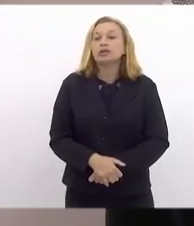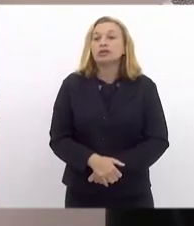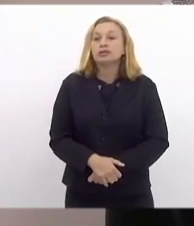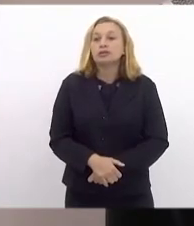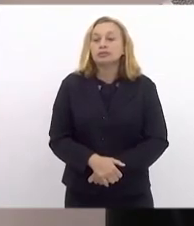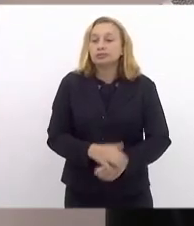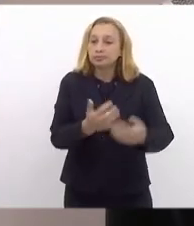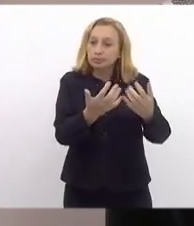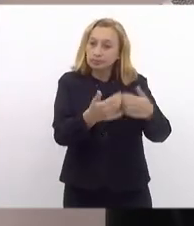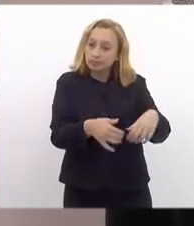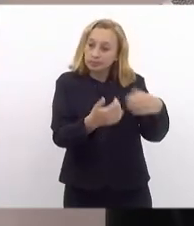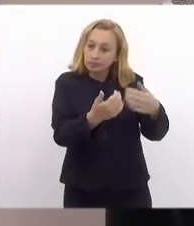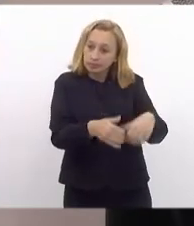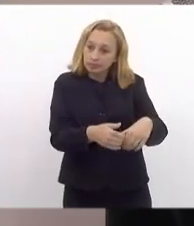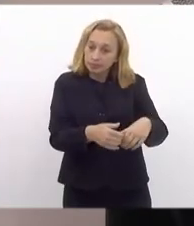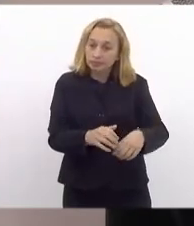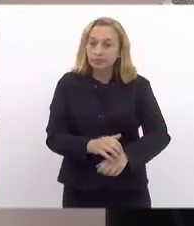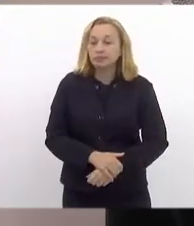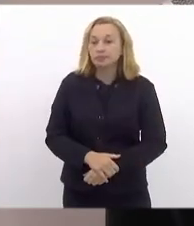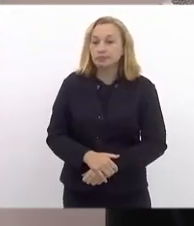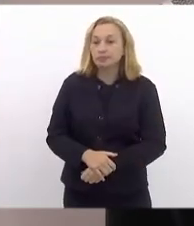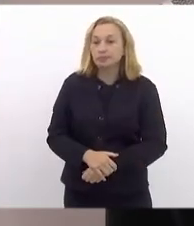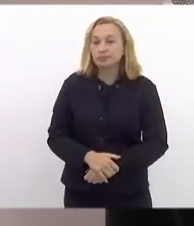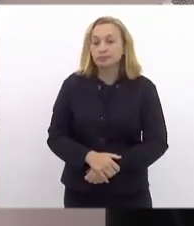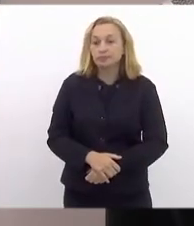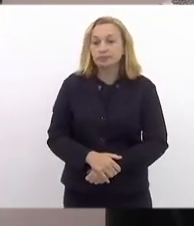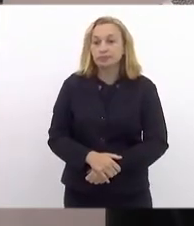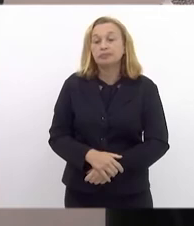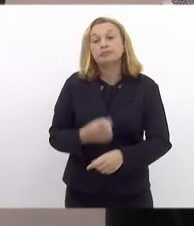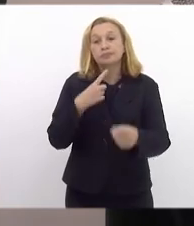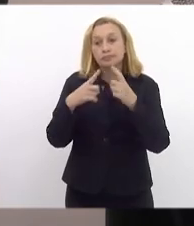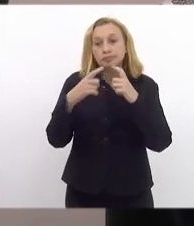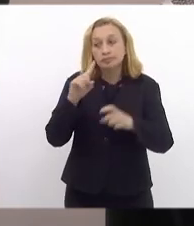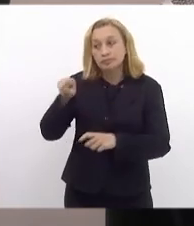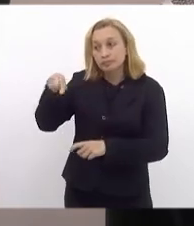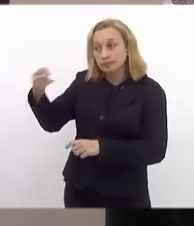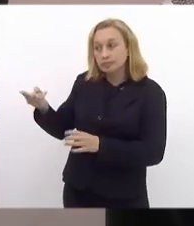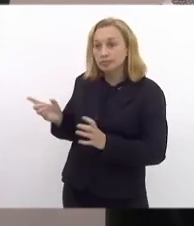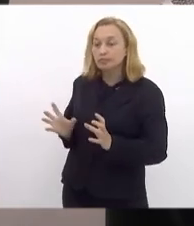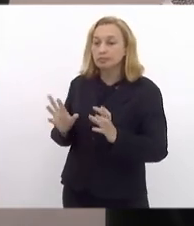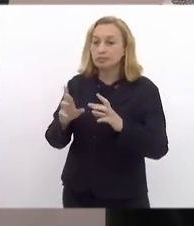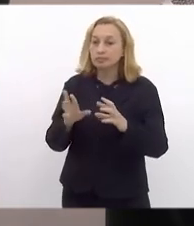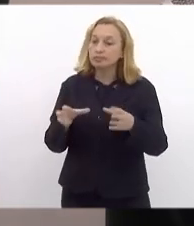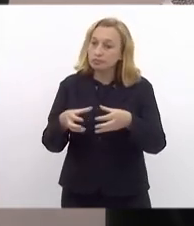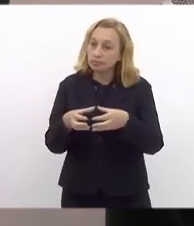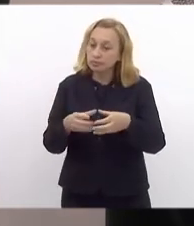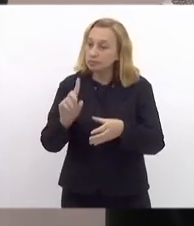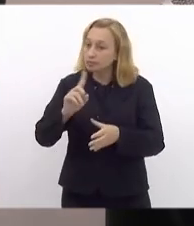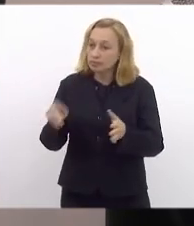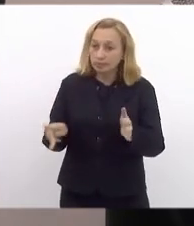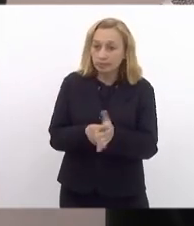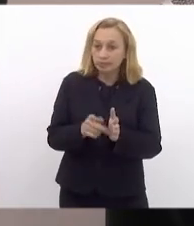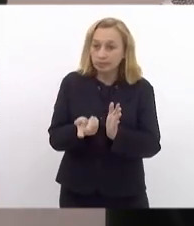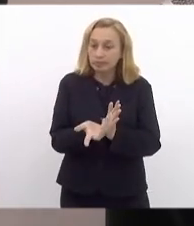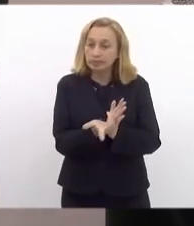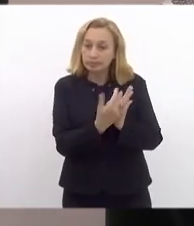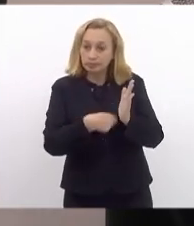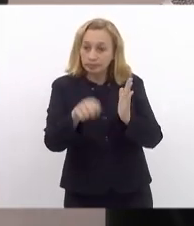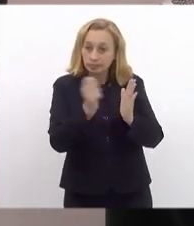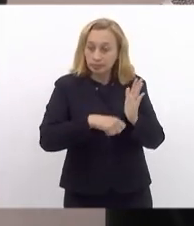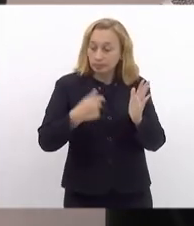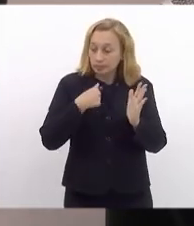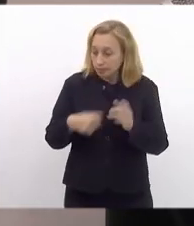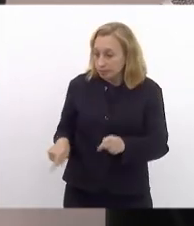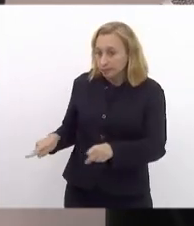é de Petrópolis sopão de vestir contenção de encosta está sendo discutido em outra comissão que não é de tributação que eu também